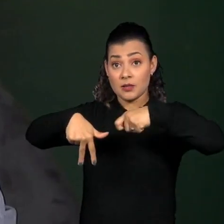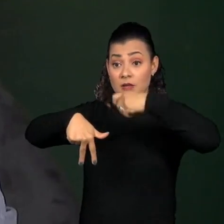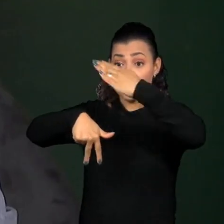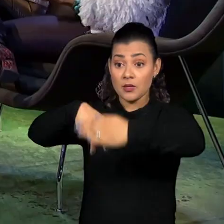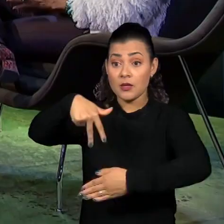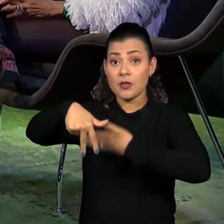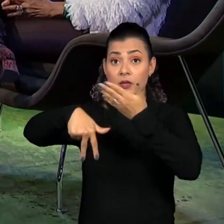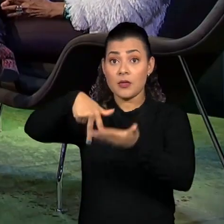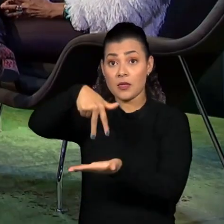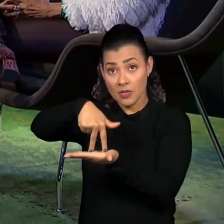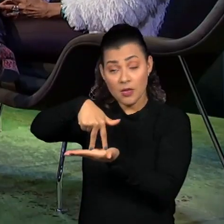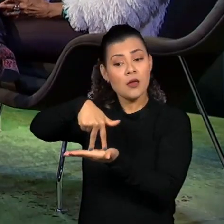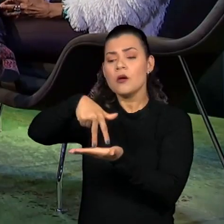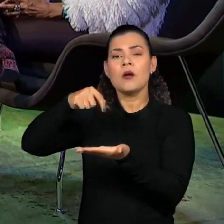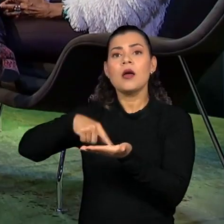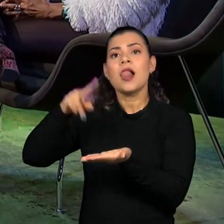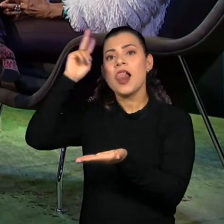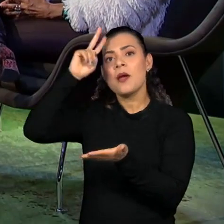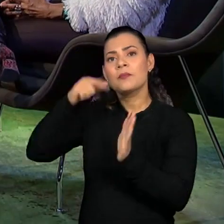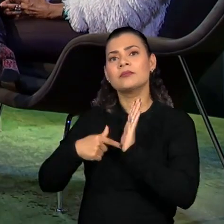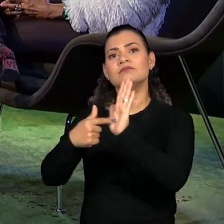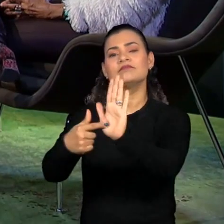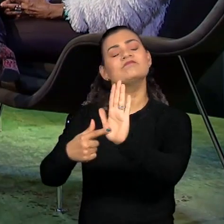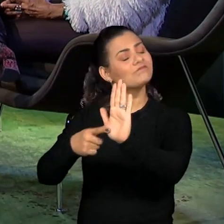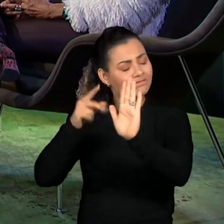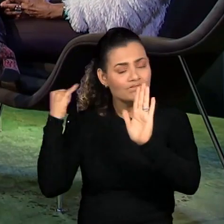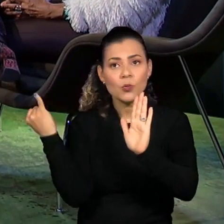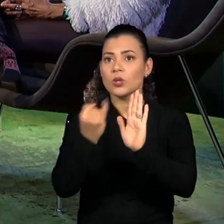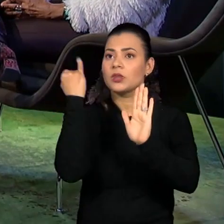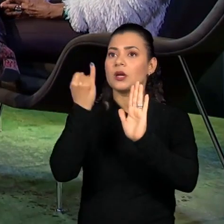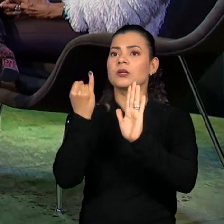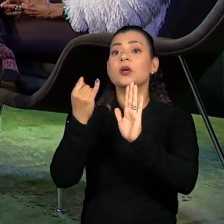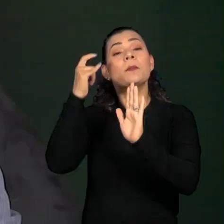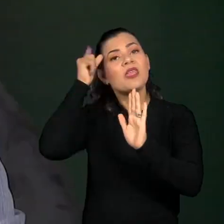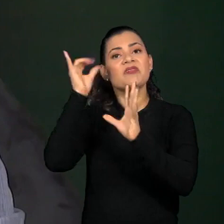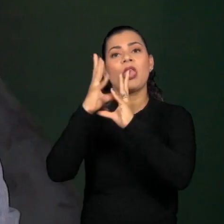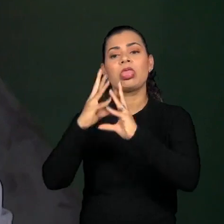nossa memória aqui para que a gente não vire poeira da